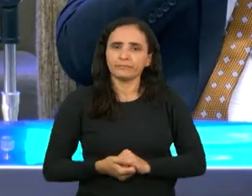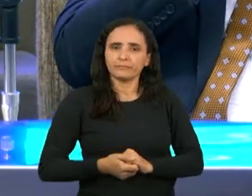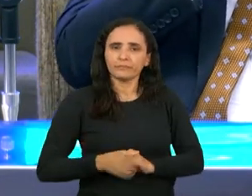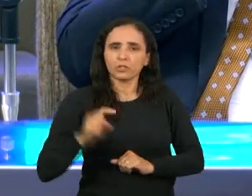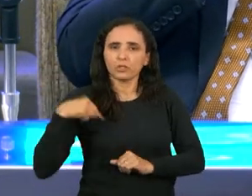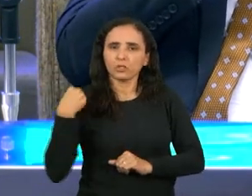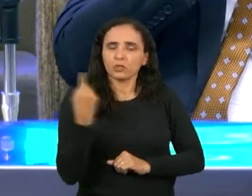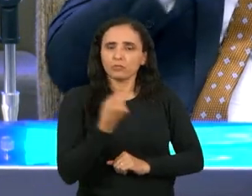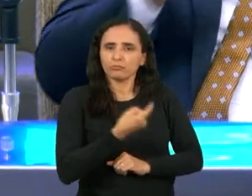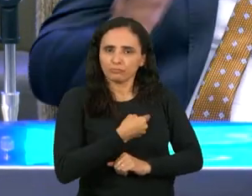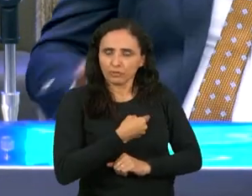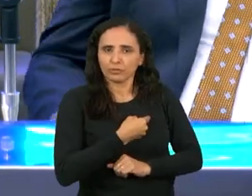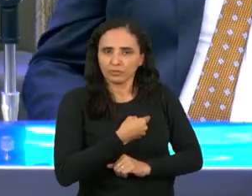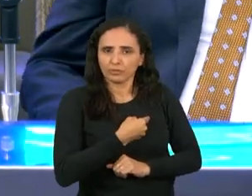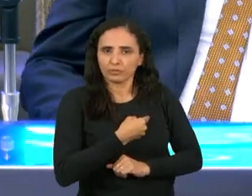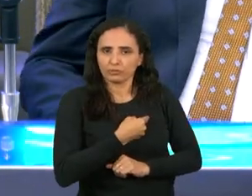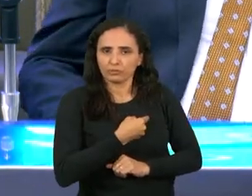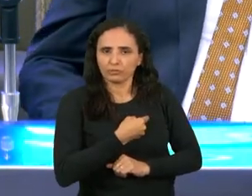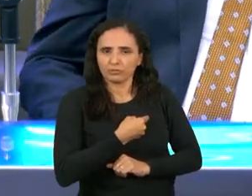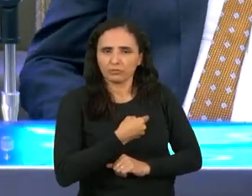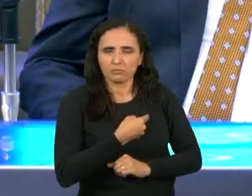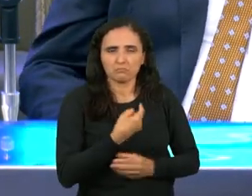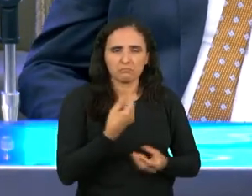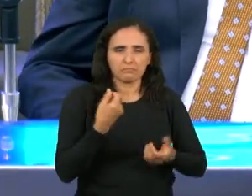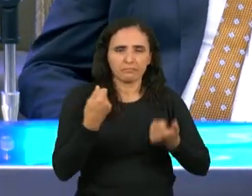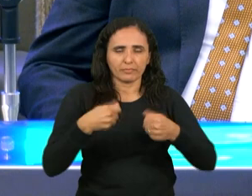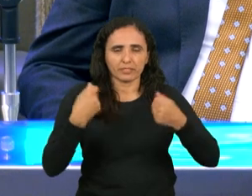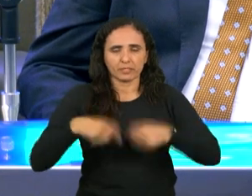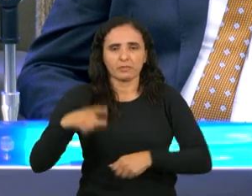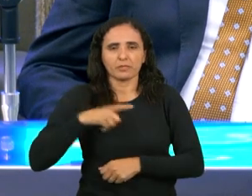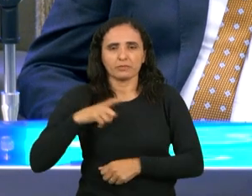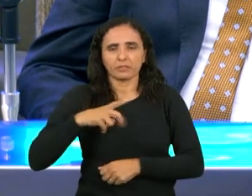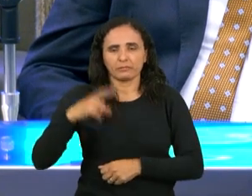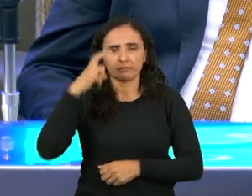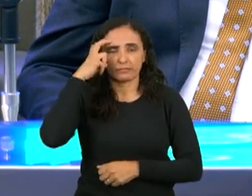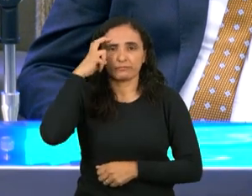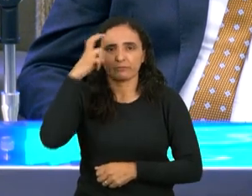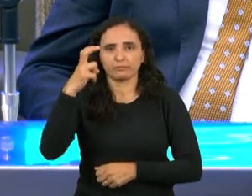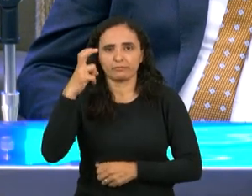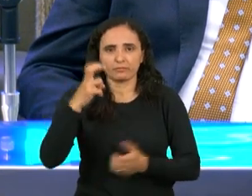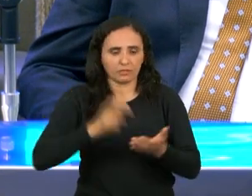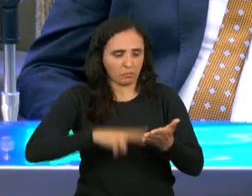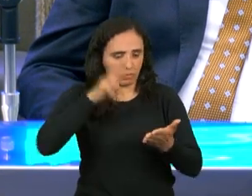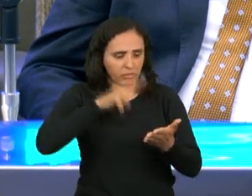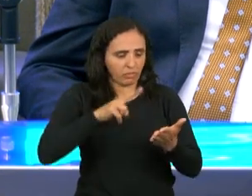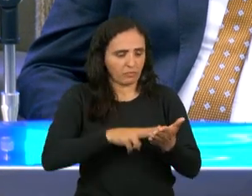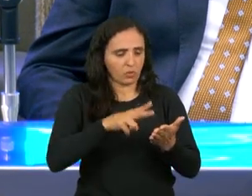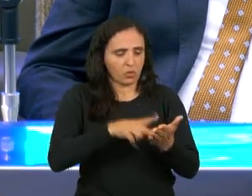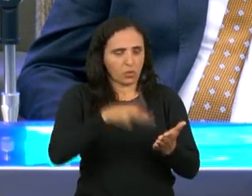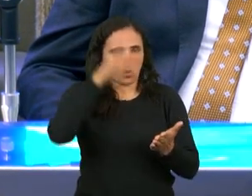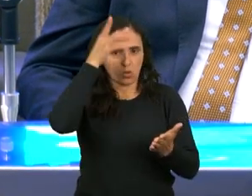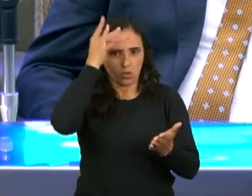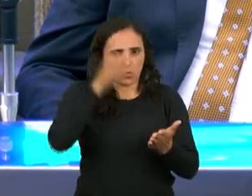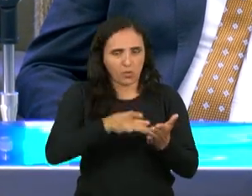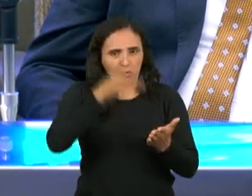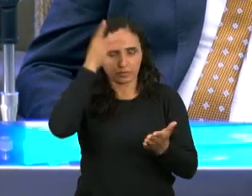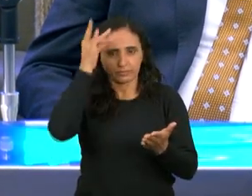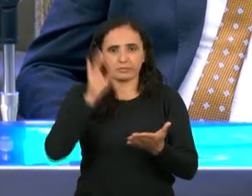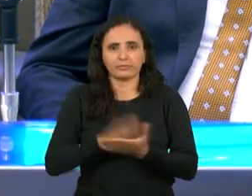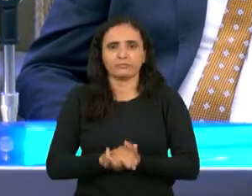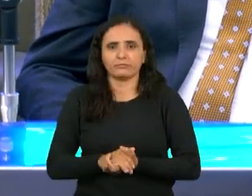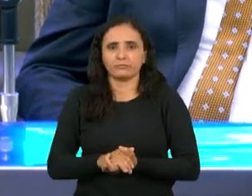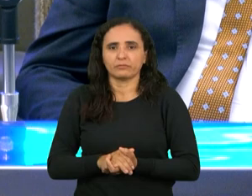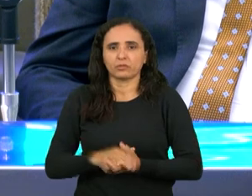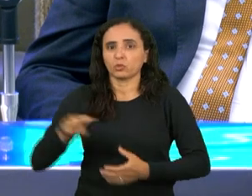entendimento escurecido em Trevas separados da vida de